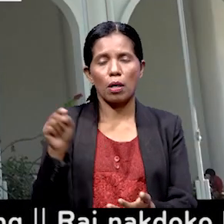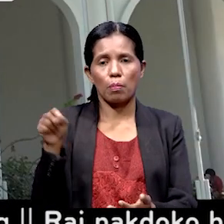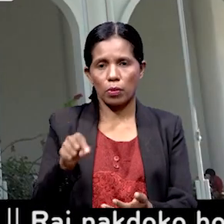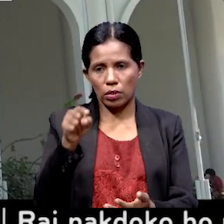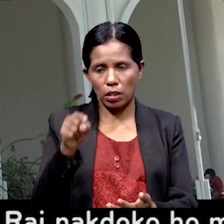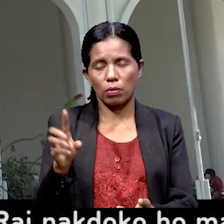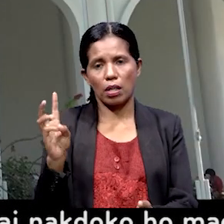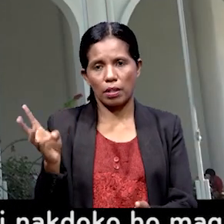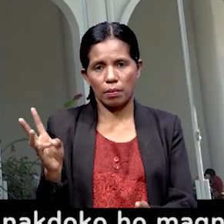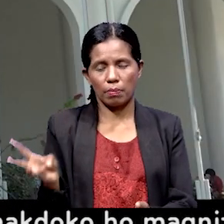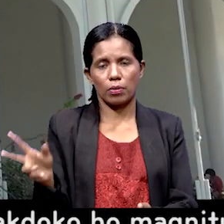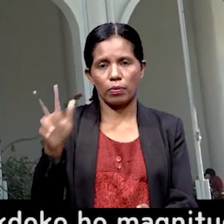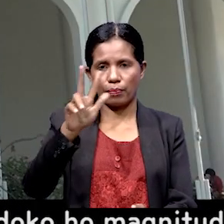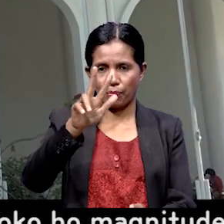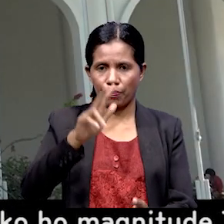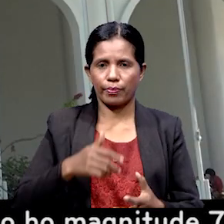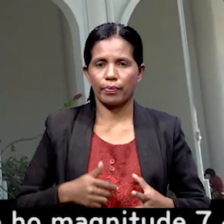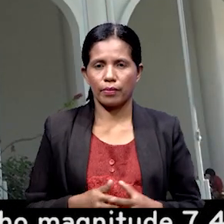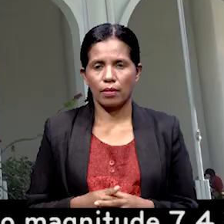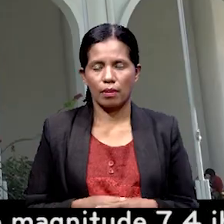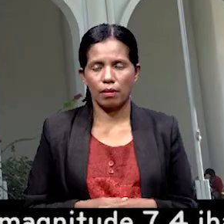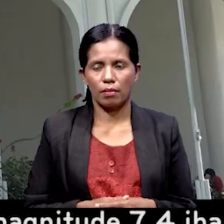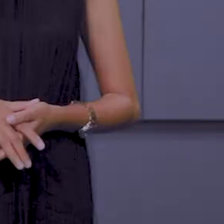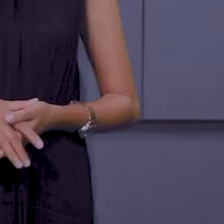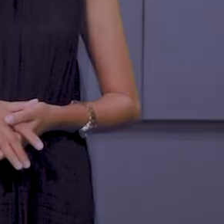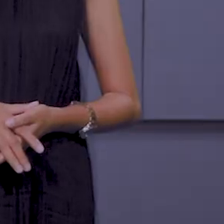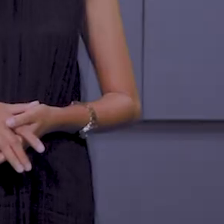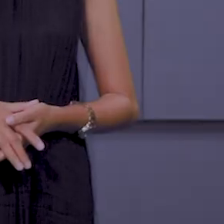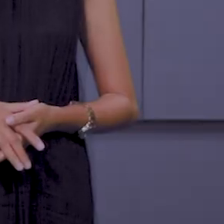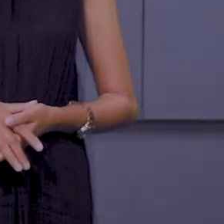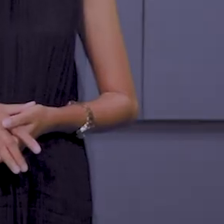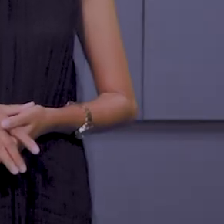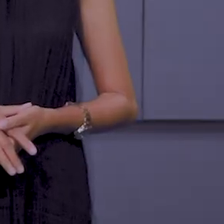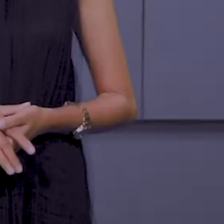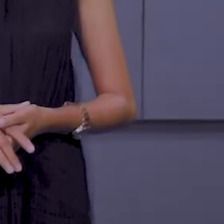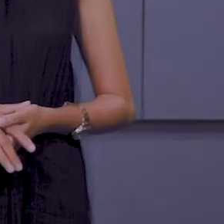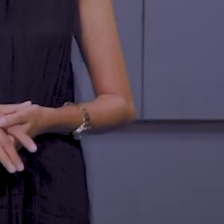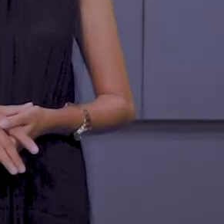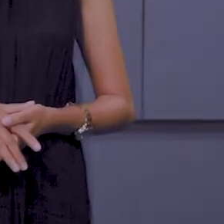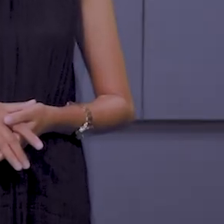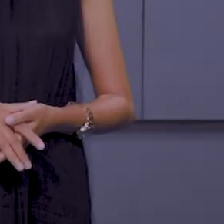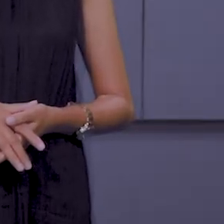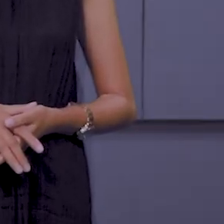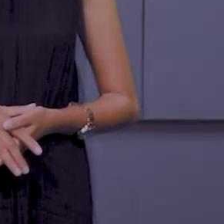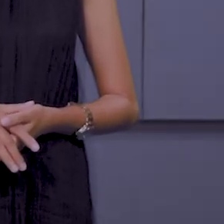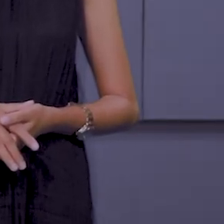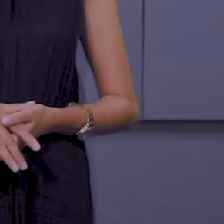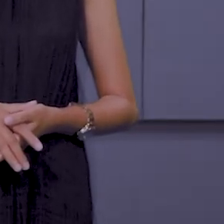tolo. Fátima Pereira, Eliu Gaio, GMN. Quer estar lá subscribe? Não hanya botão